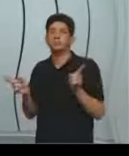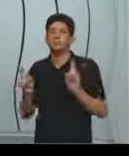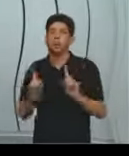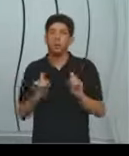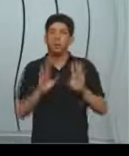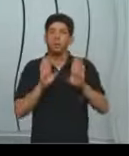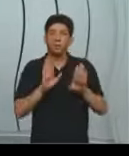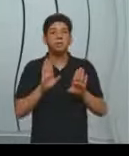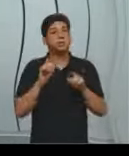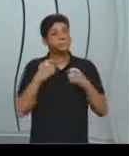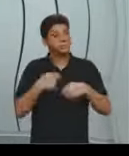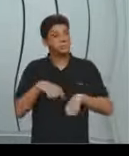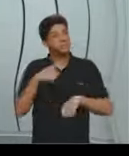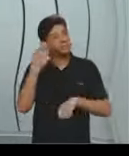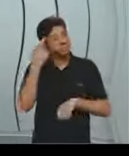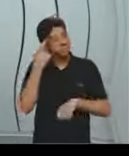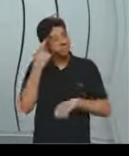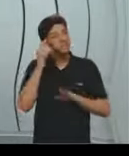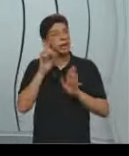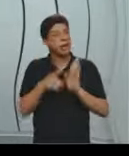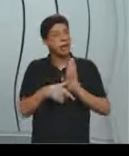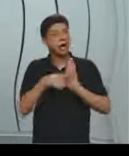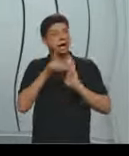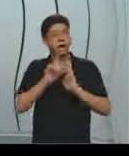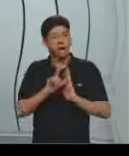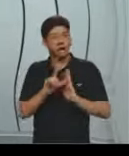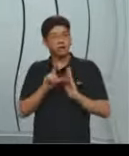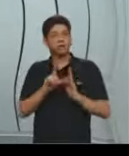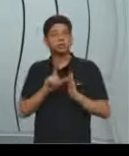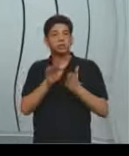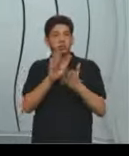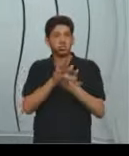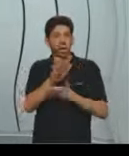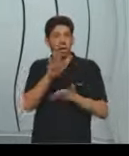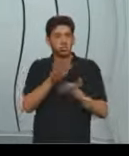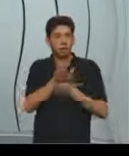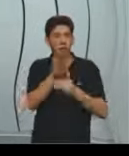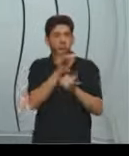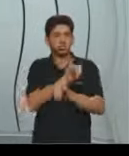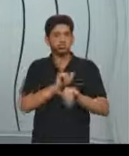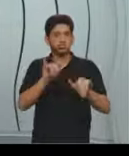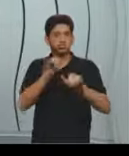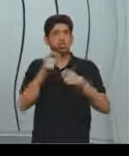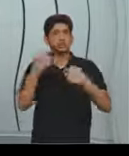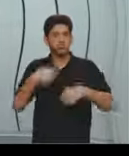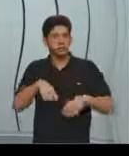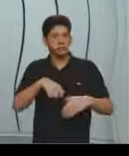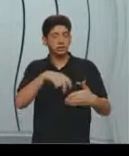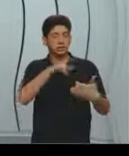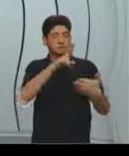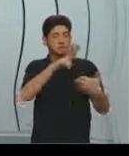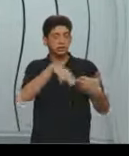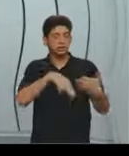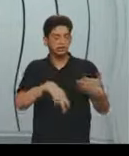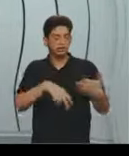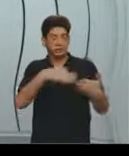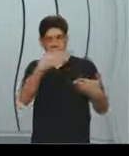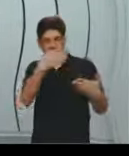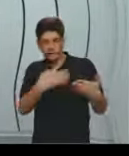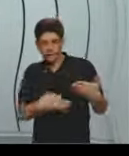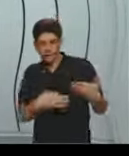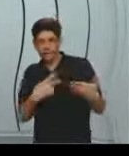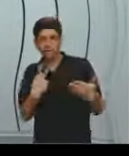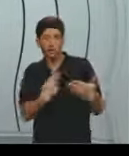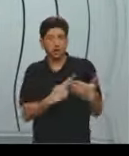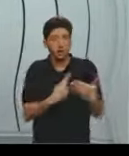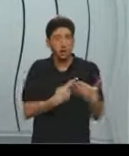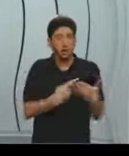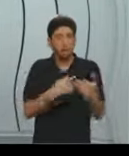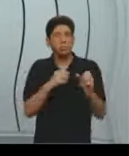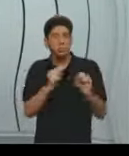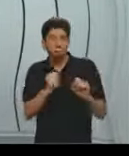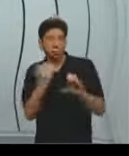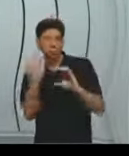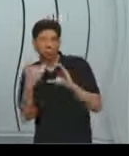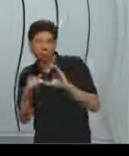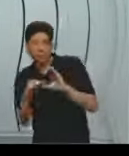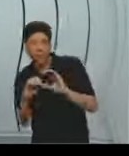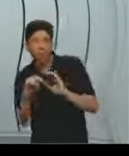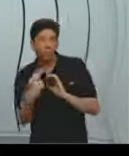coisa bom senso né antes de postar alguma coisa de pensar é bom dar uma verificada e ver se aquele correto ou não né